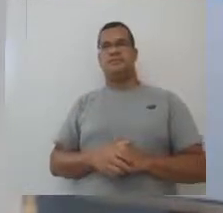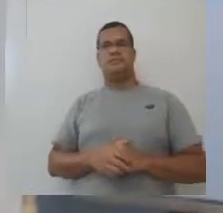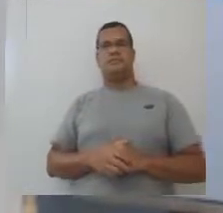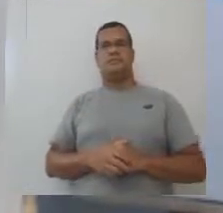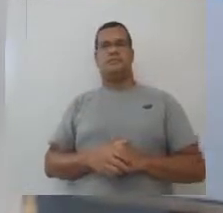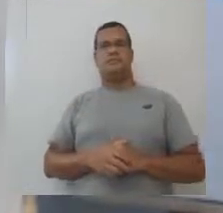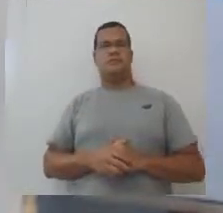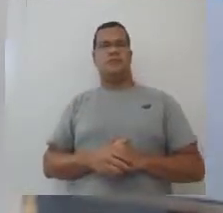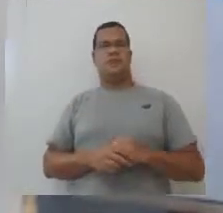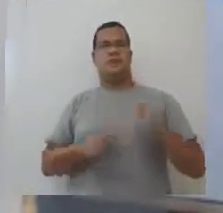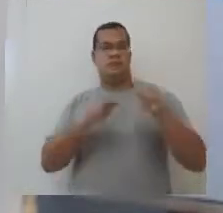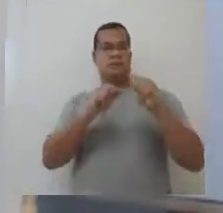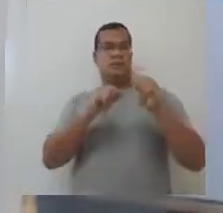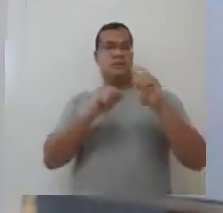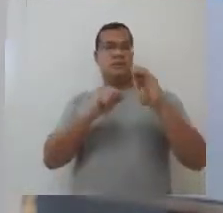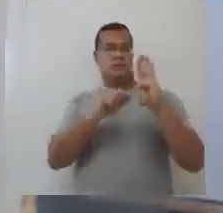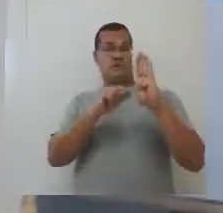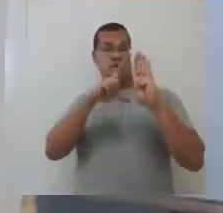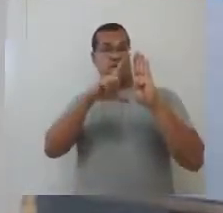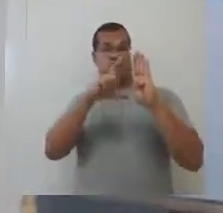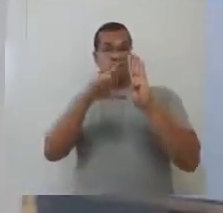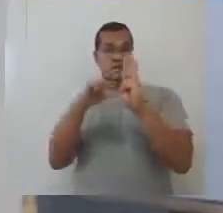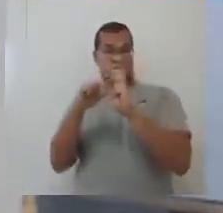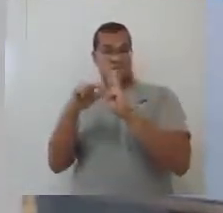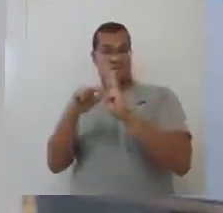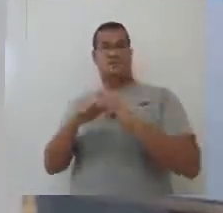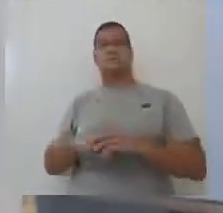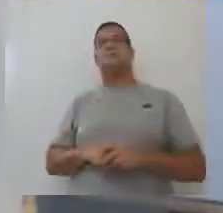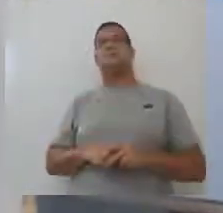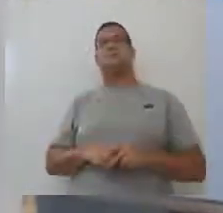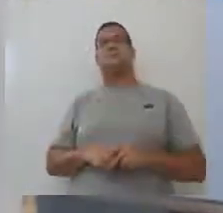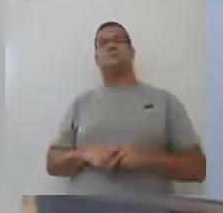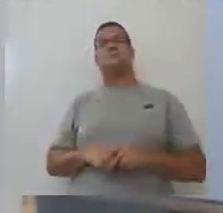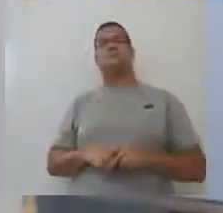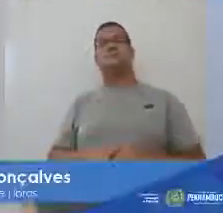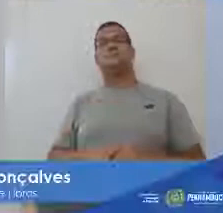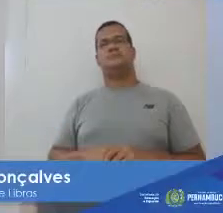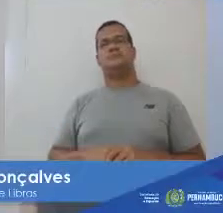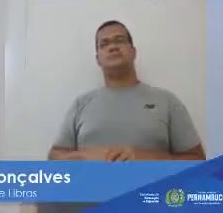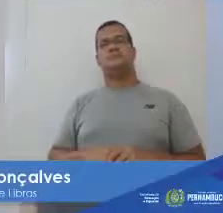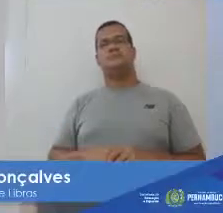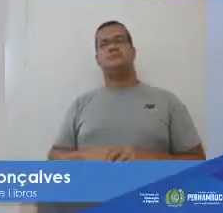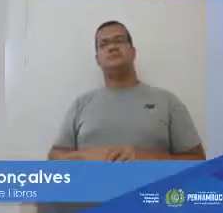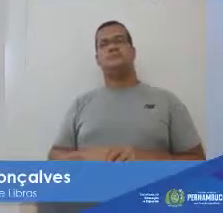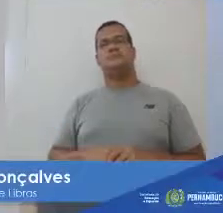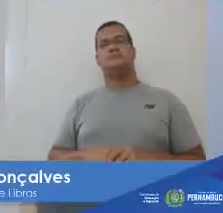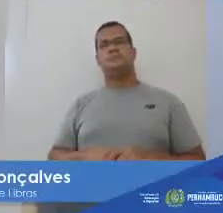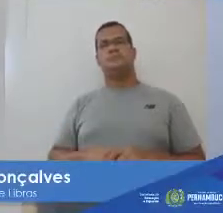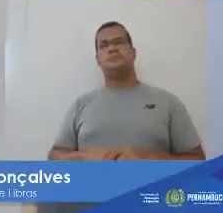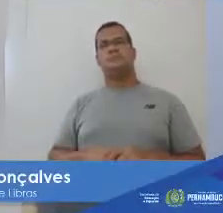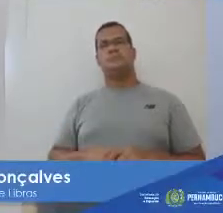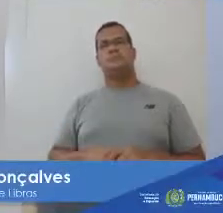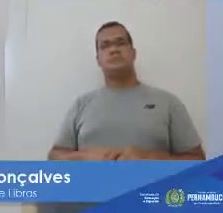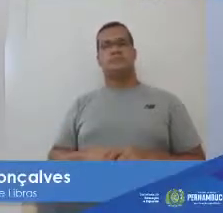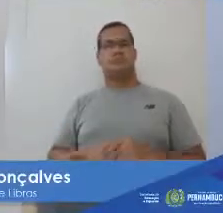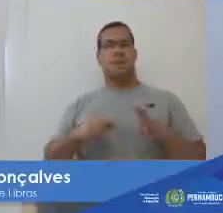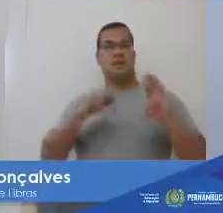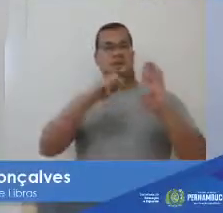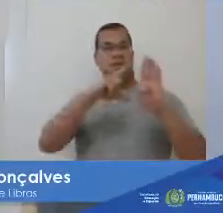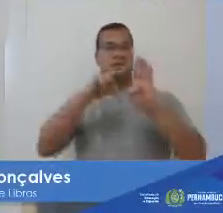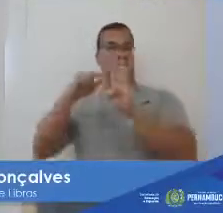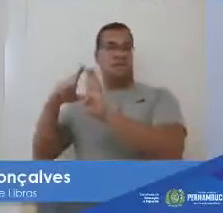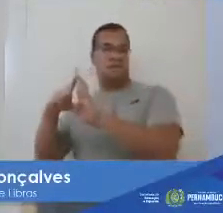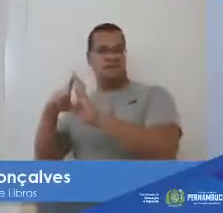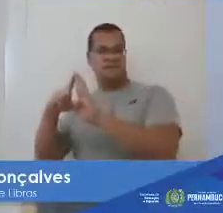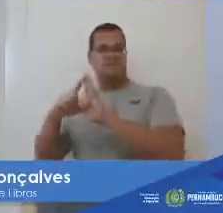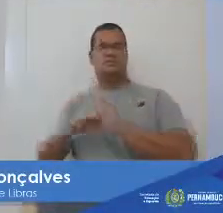bezinho com bezão, bezinho. Duas híbridas. Aí vamos pro cruzamento, ó. Bezão com bezão. Vai dar o